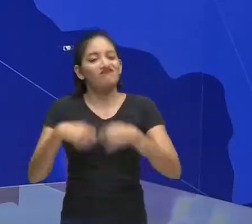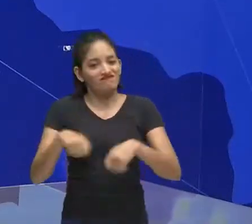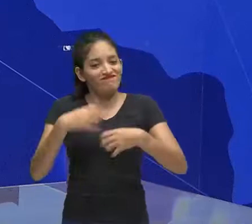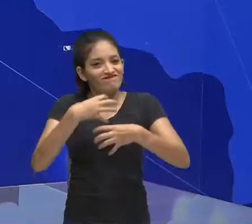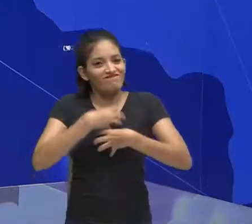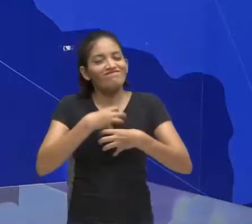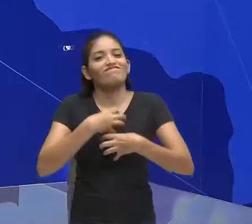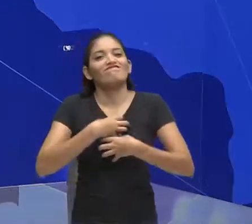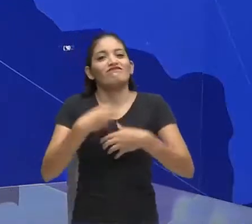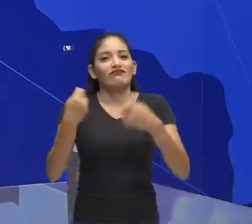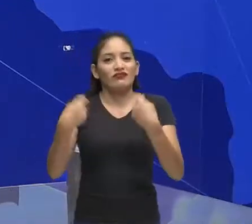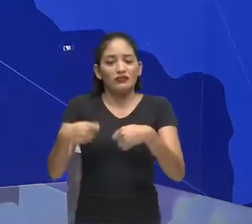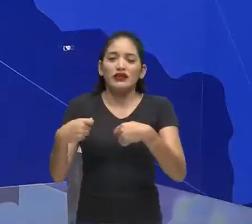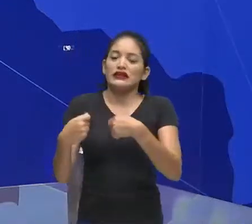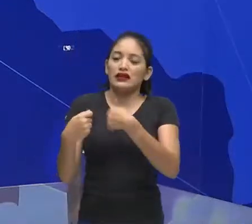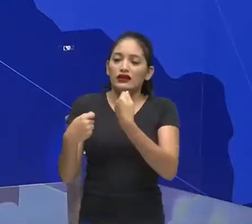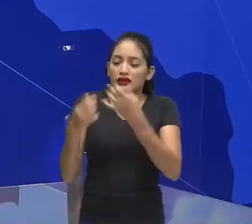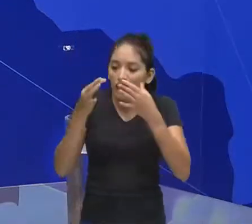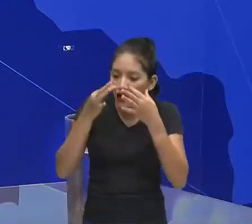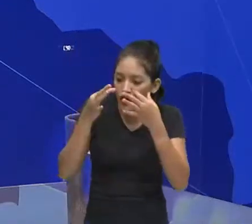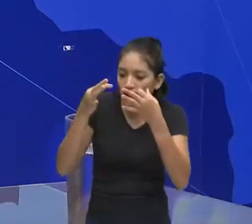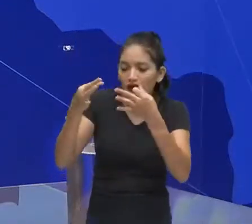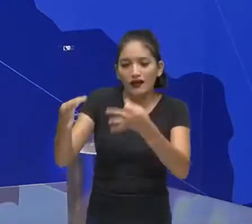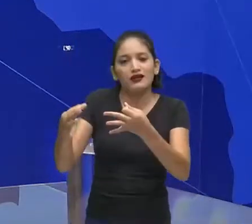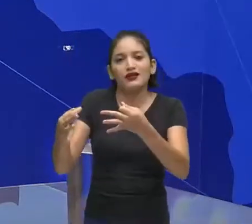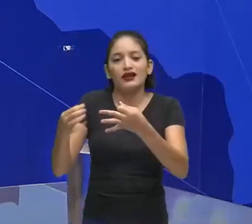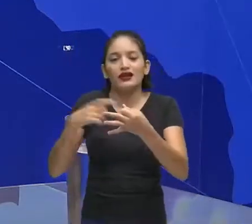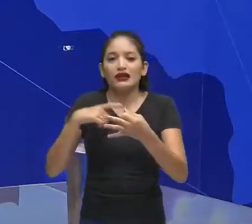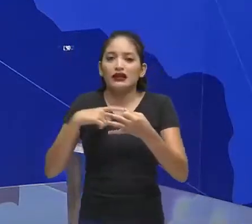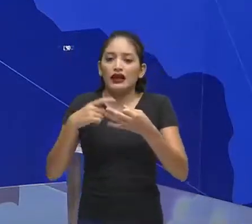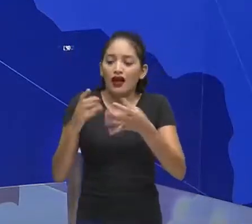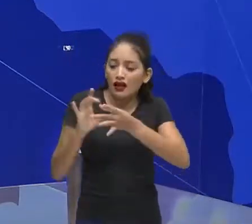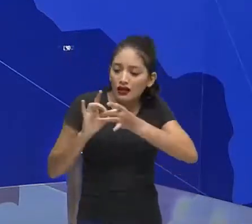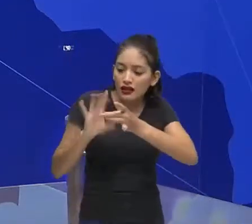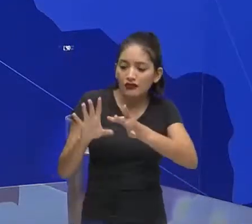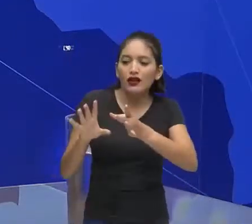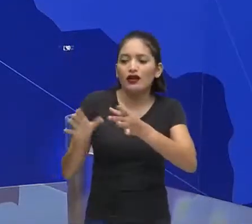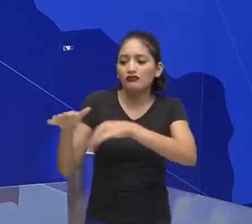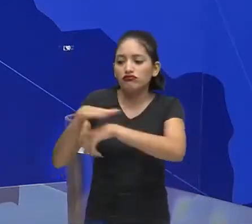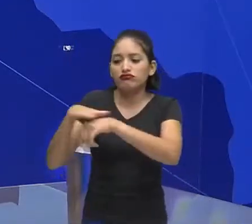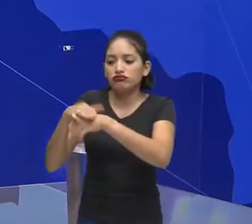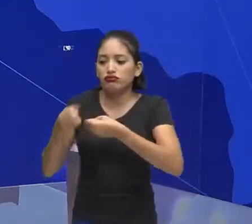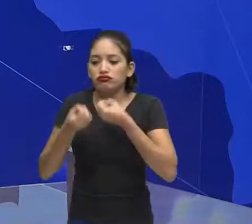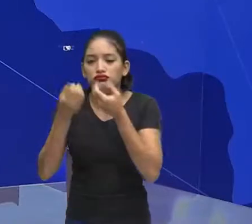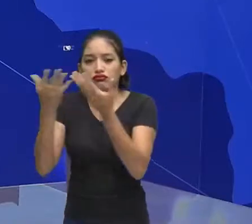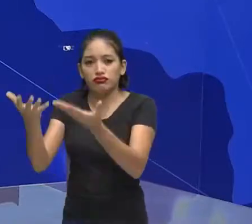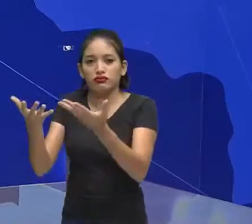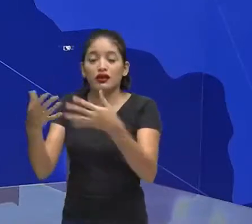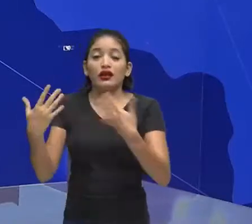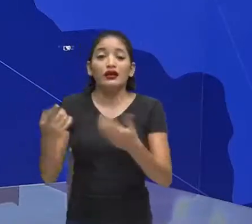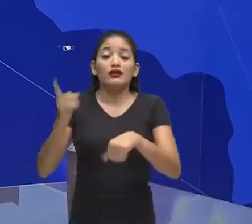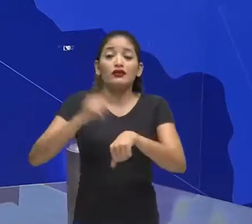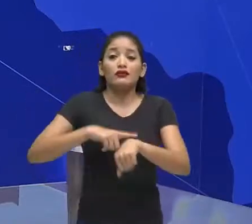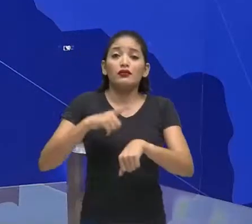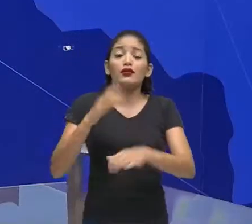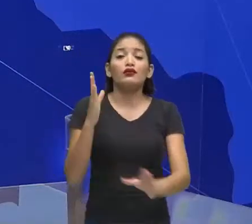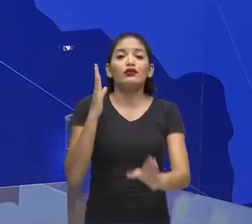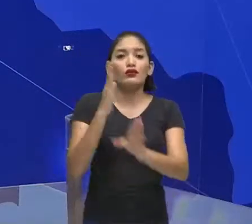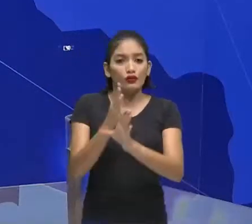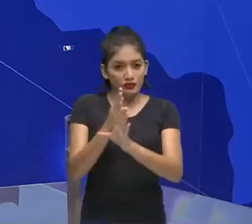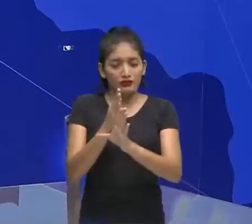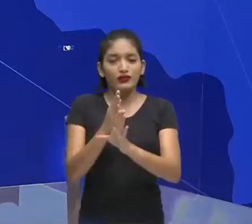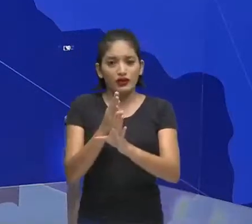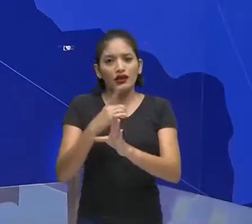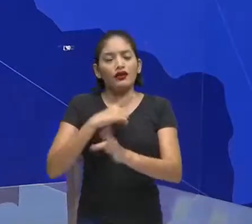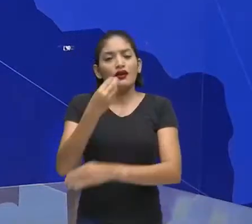também precisavam dessa chamada, dessa abertura, né? E que nesses momentos descobriram que talvez ali residisse